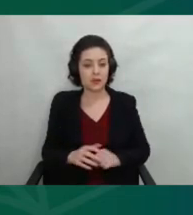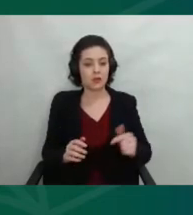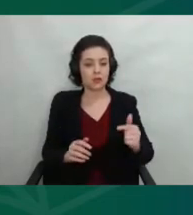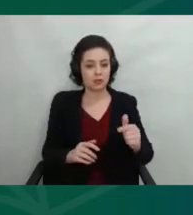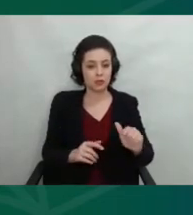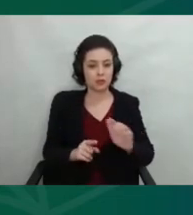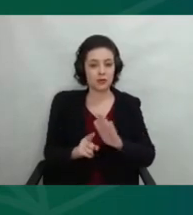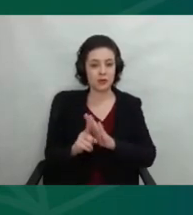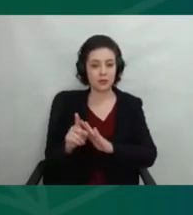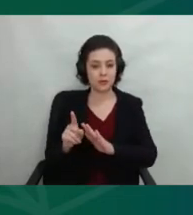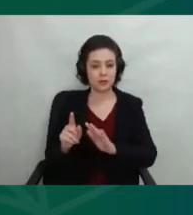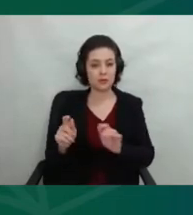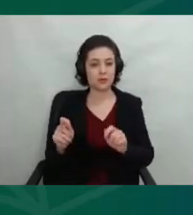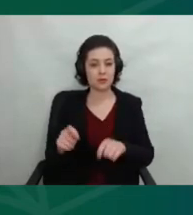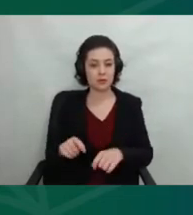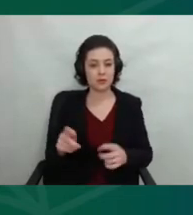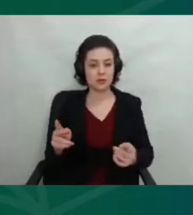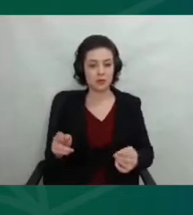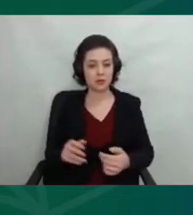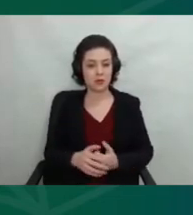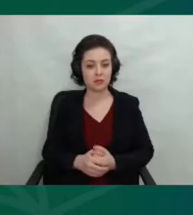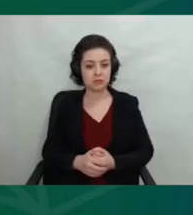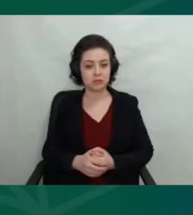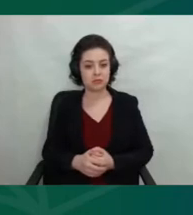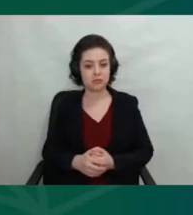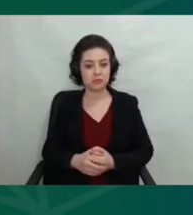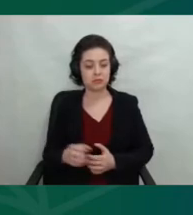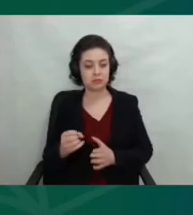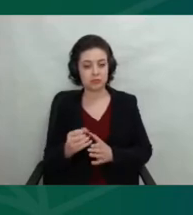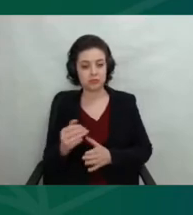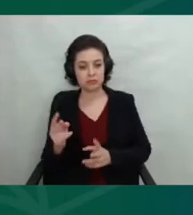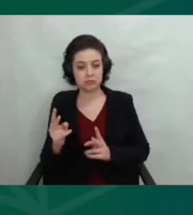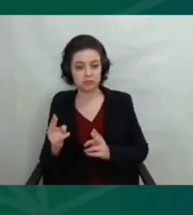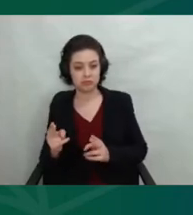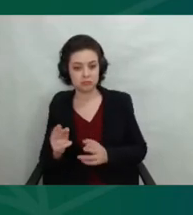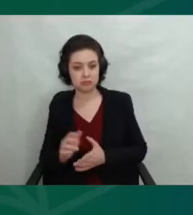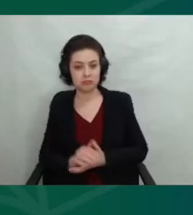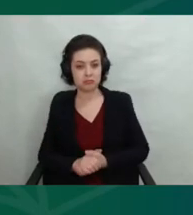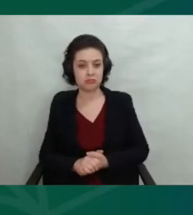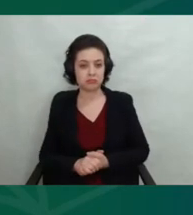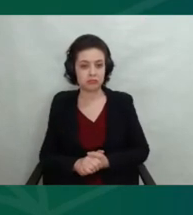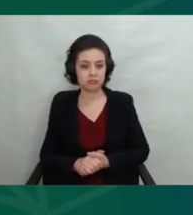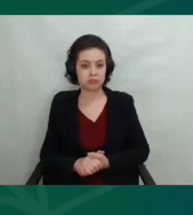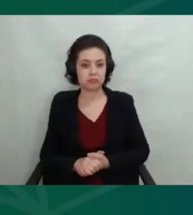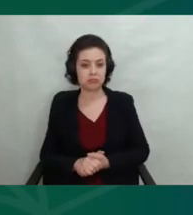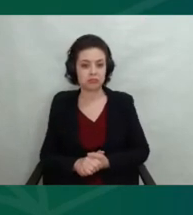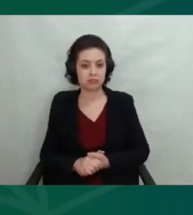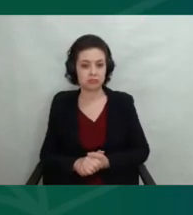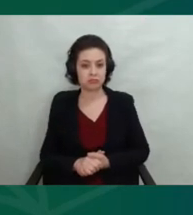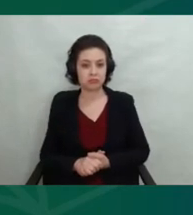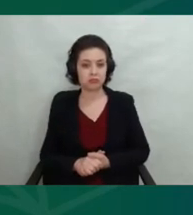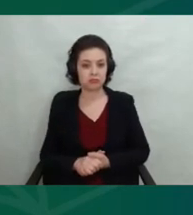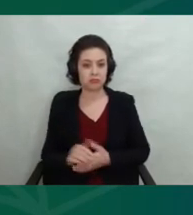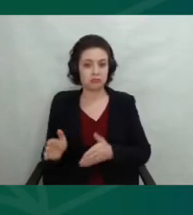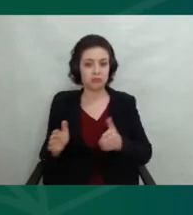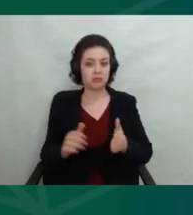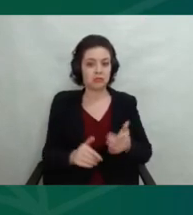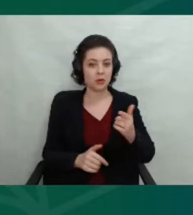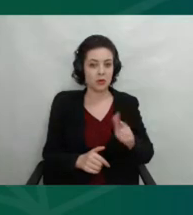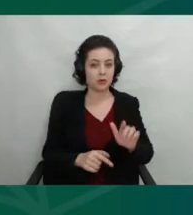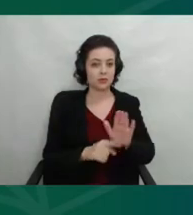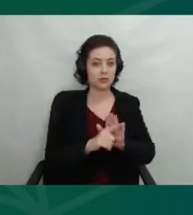capacidade nessas concentrações? Então, foi isso que nós realizamos. Próximo. um outro estudo